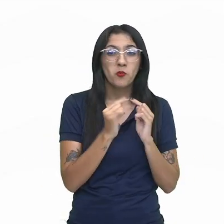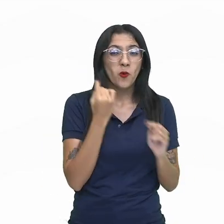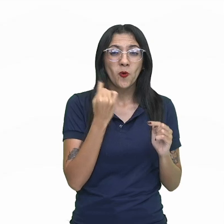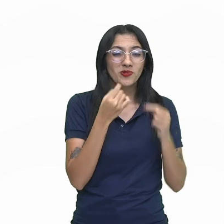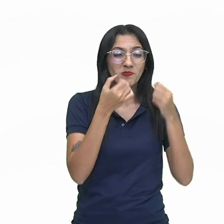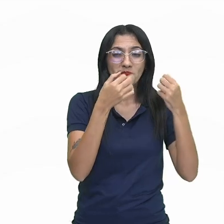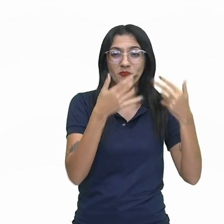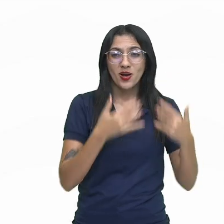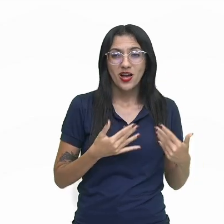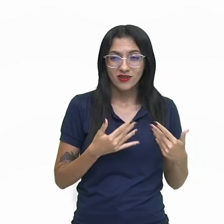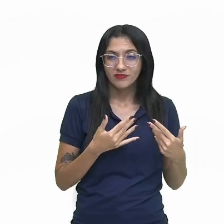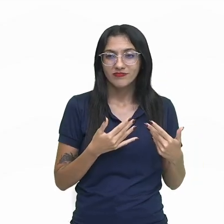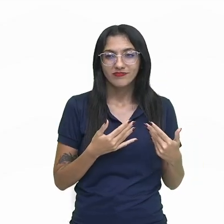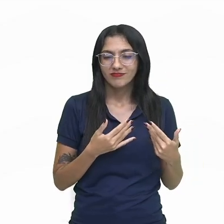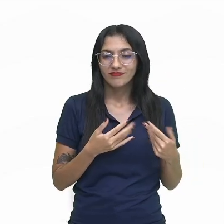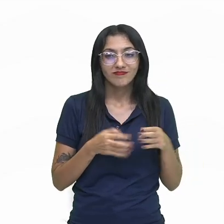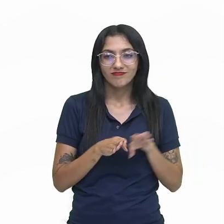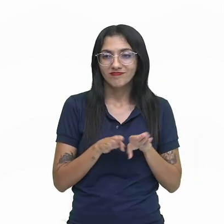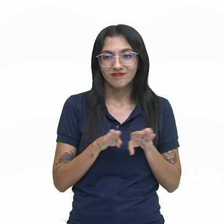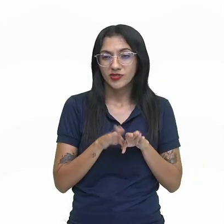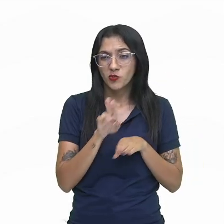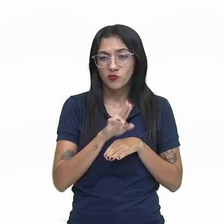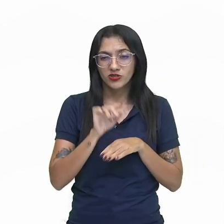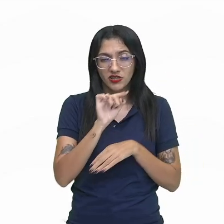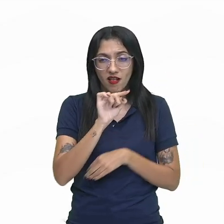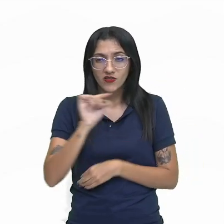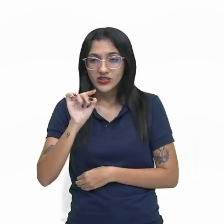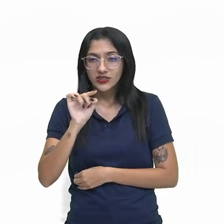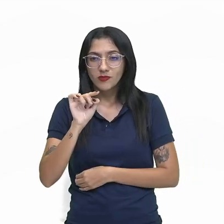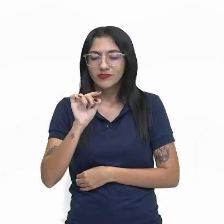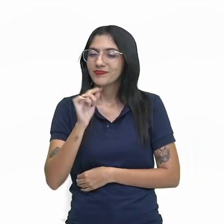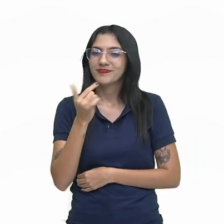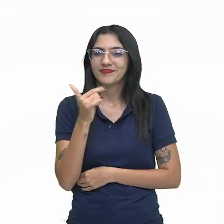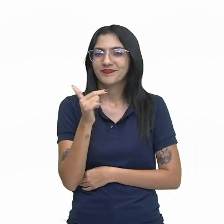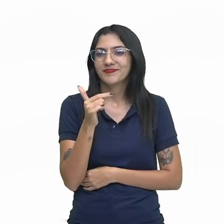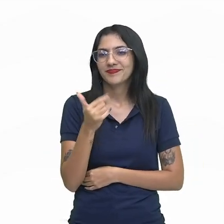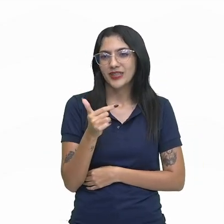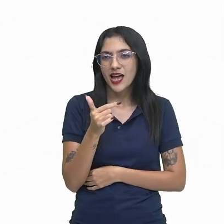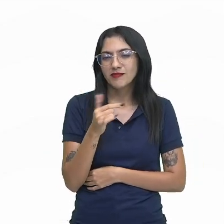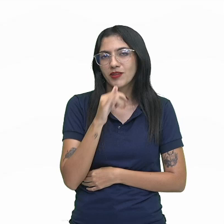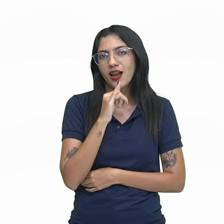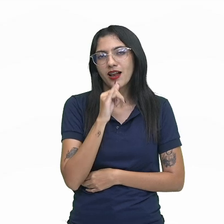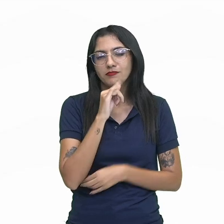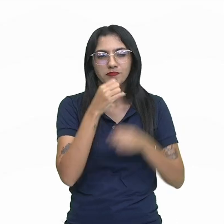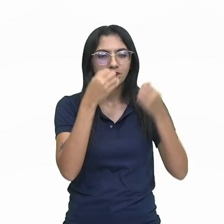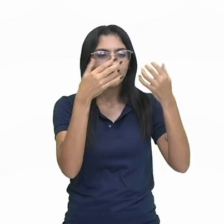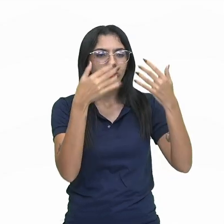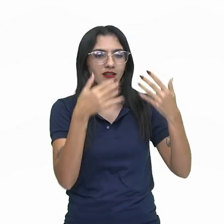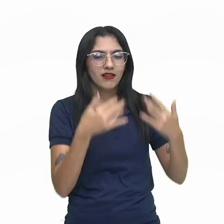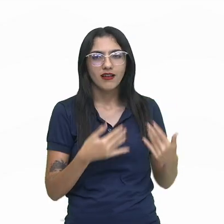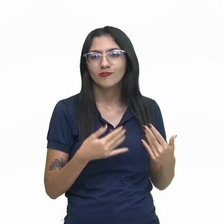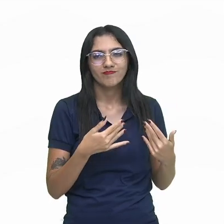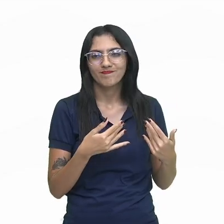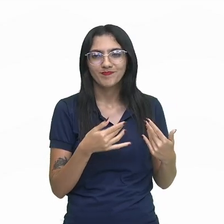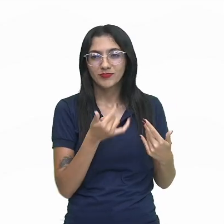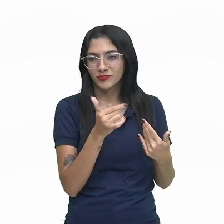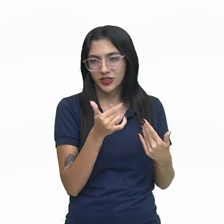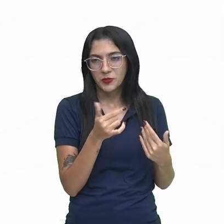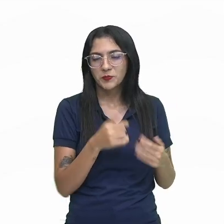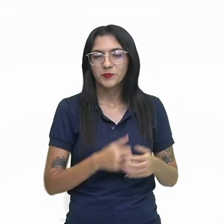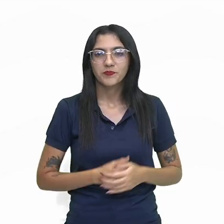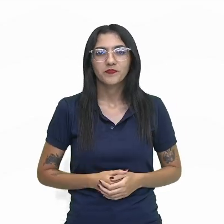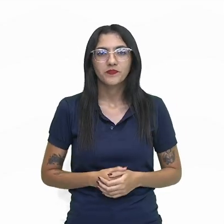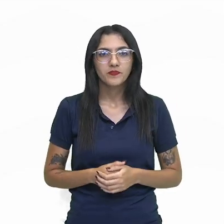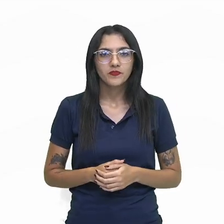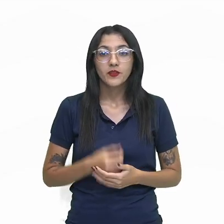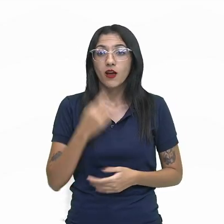está separada também por travessão, para indicar que eu estou explicando um termo anterior. E